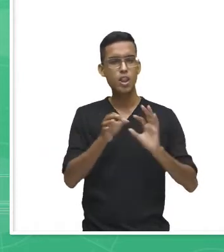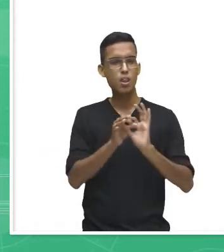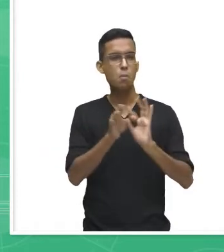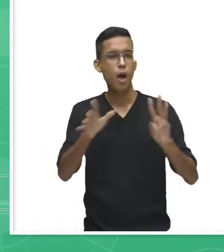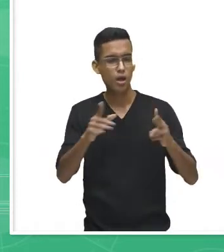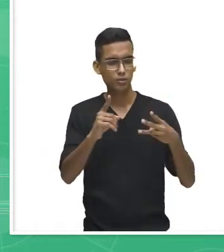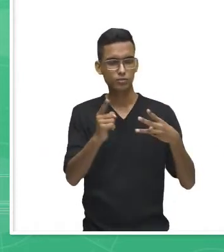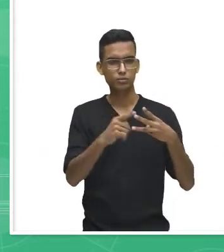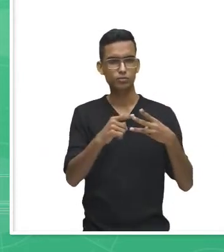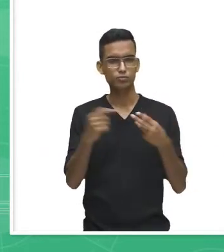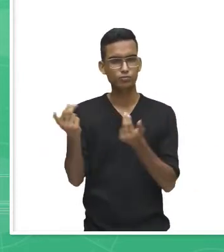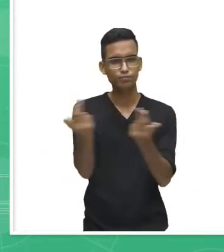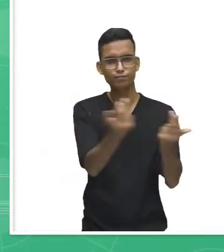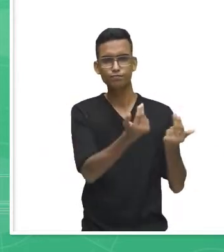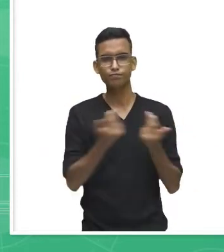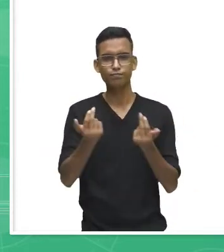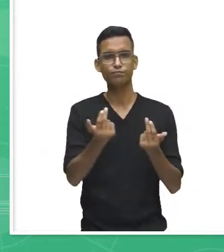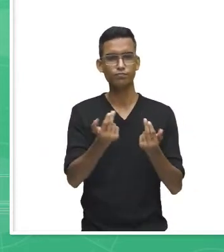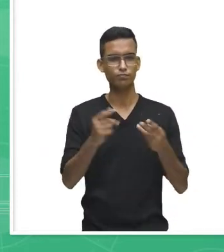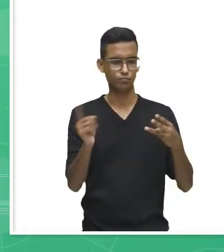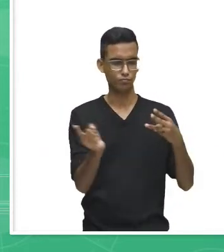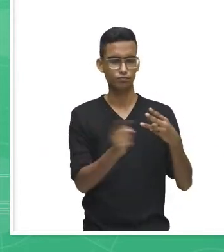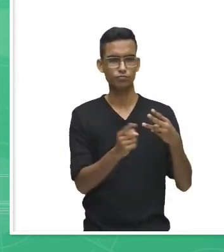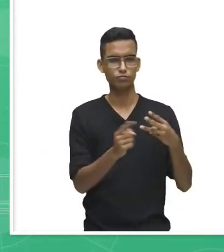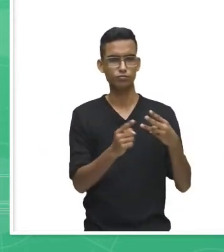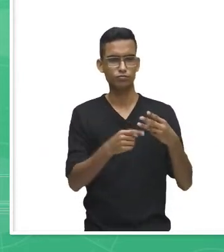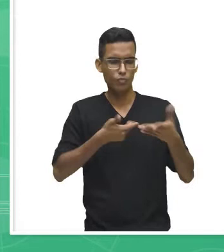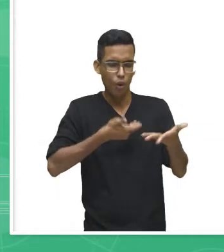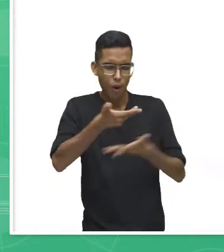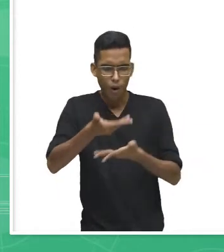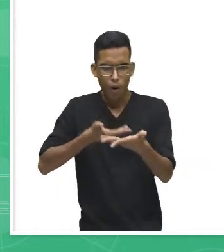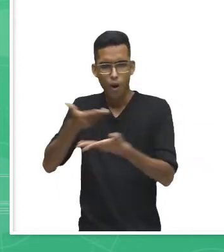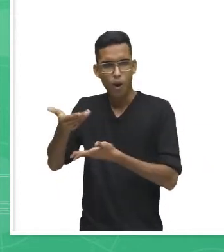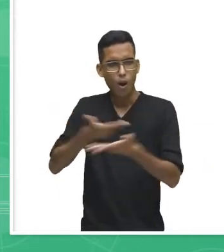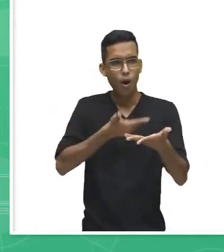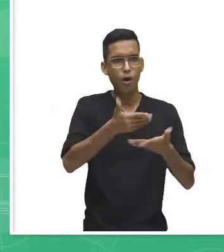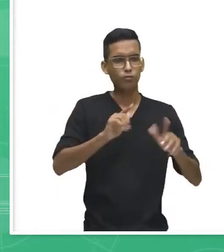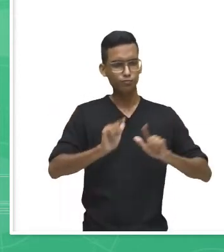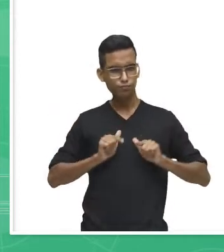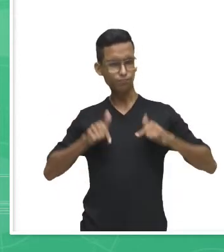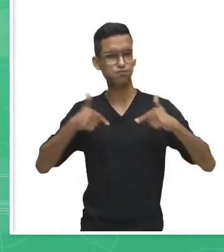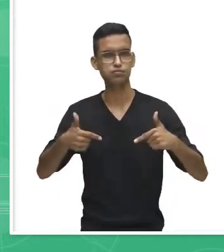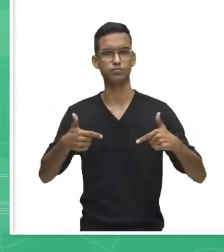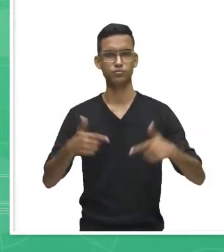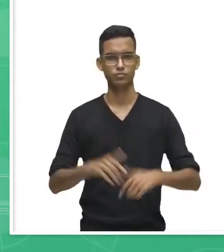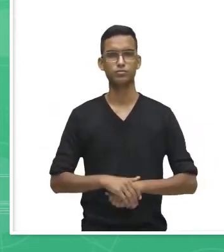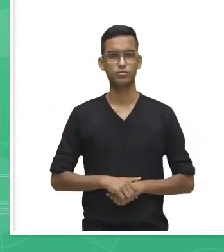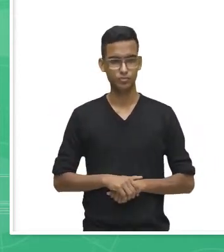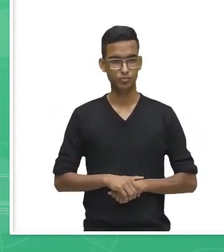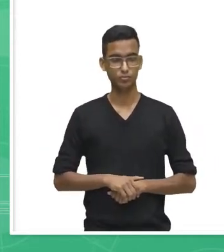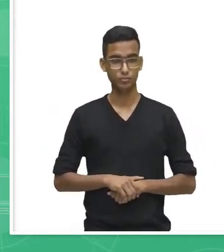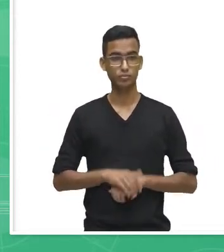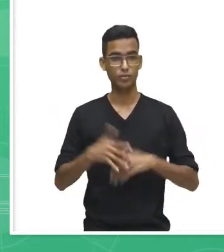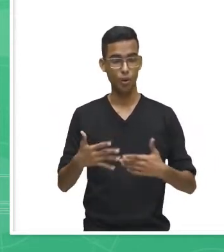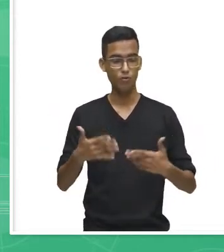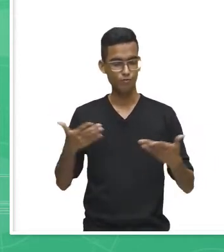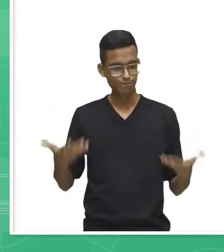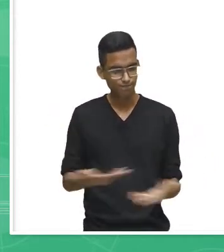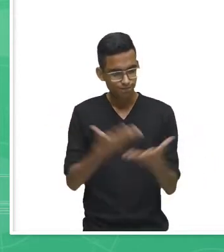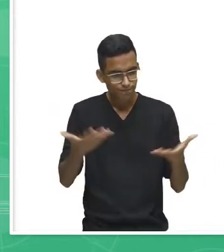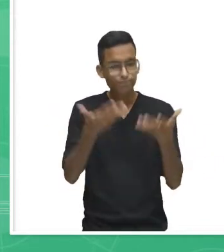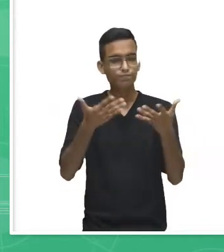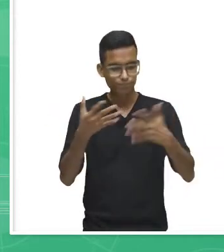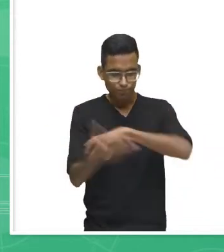e fraternidade vão inspirar a Revolução Francesa. Essas ideias começam a